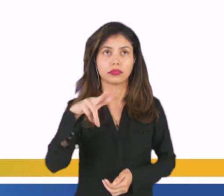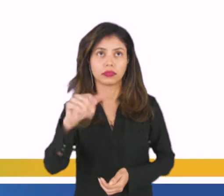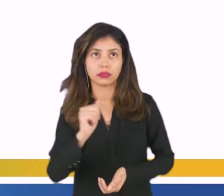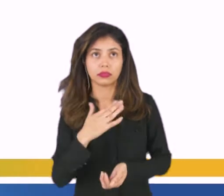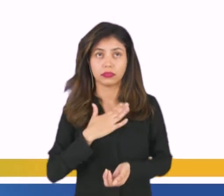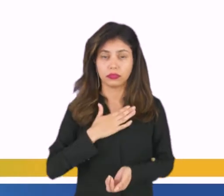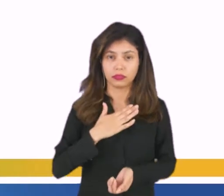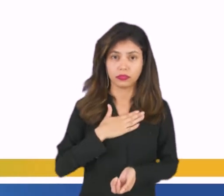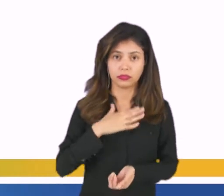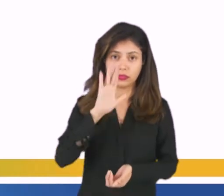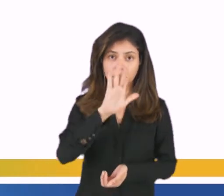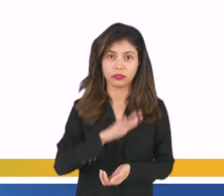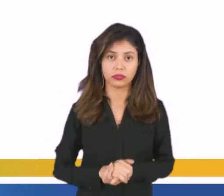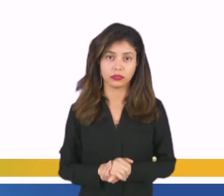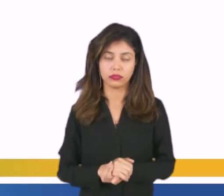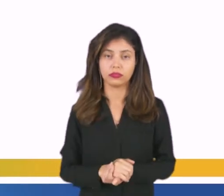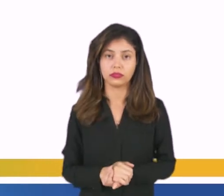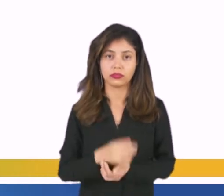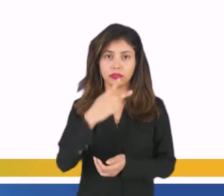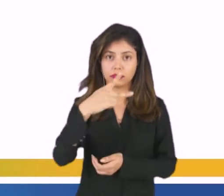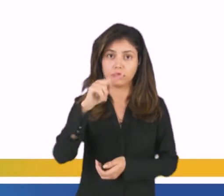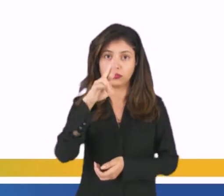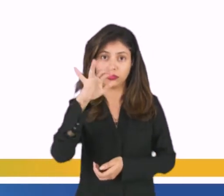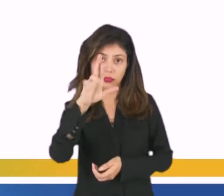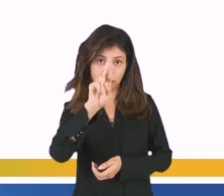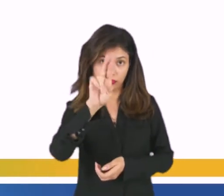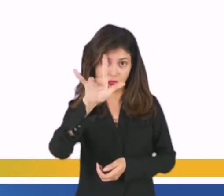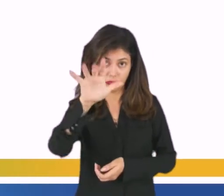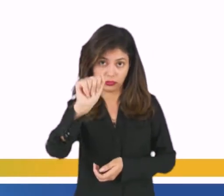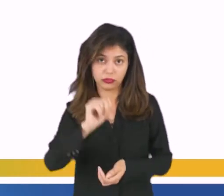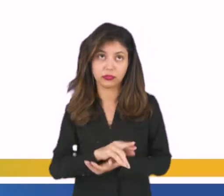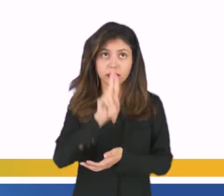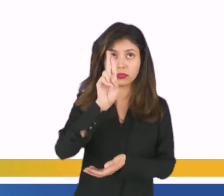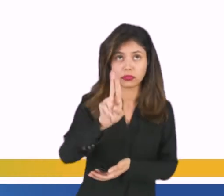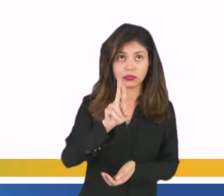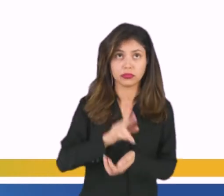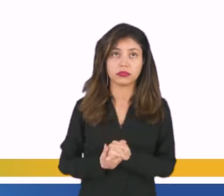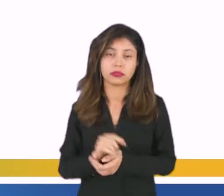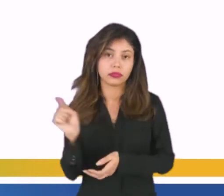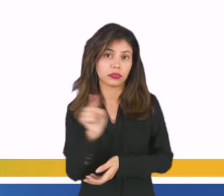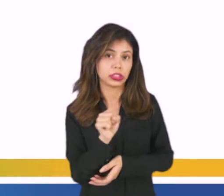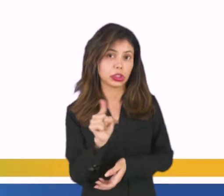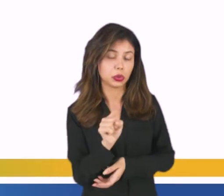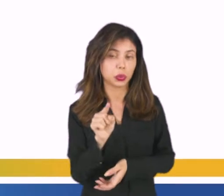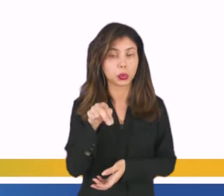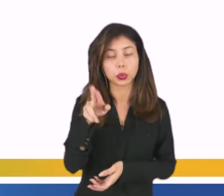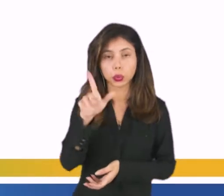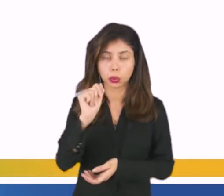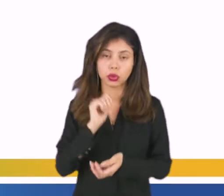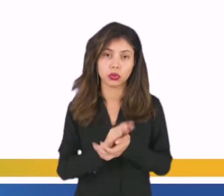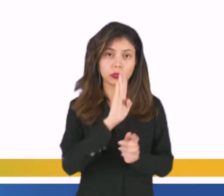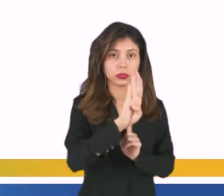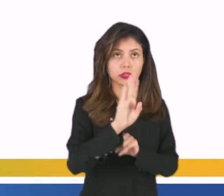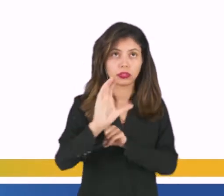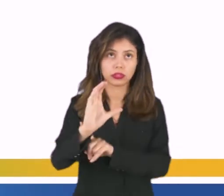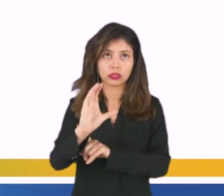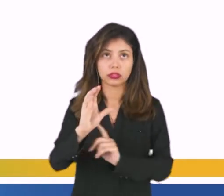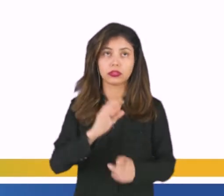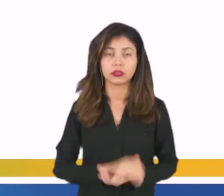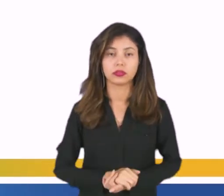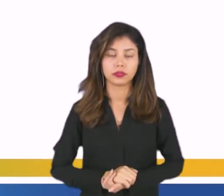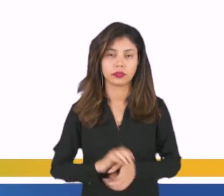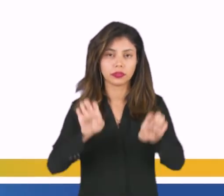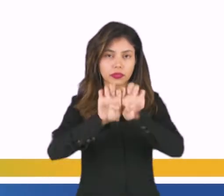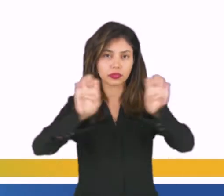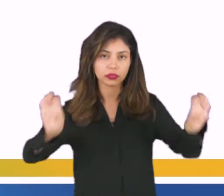Com o meu a, o coeficiente a pertencente aos reais não nulo, e o b e o c, coeficientes da